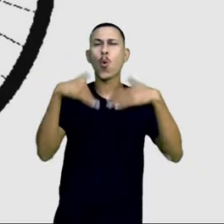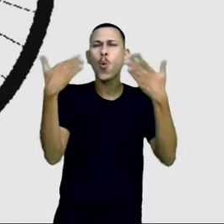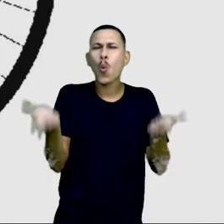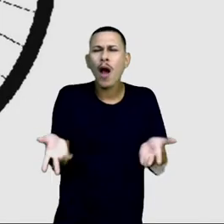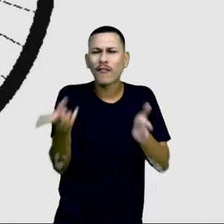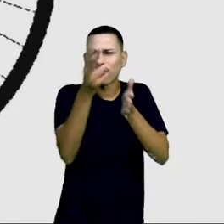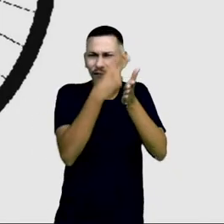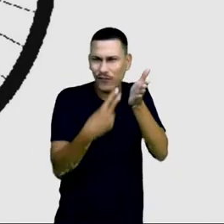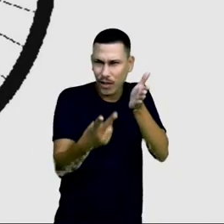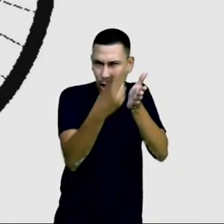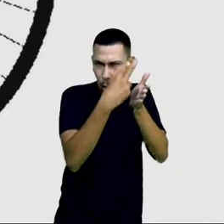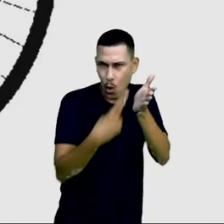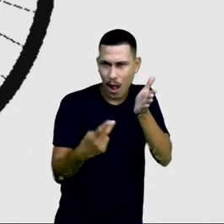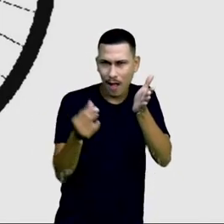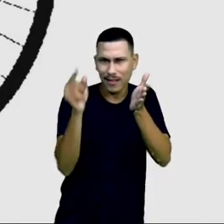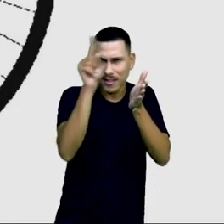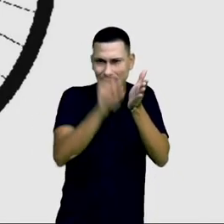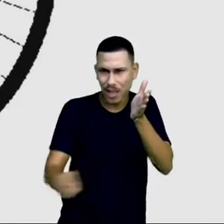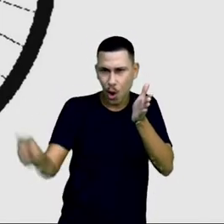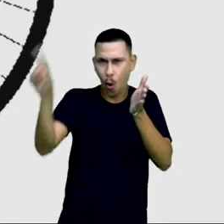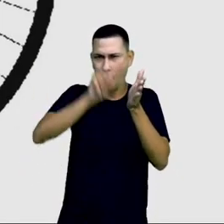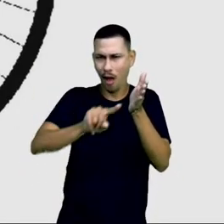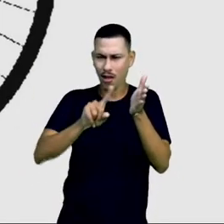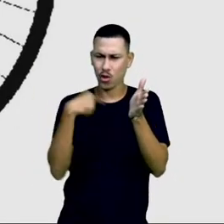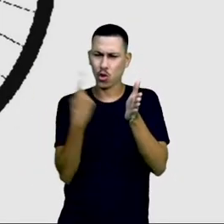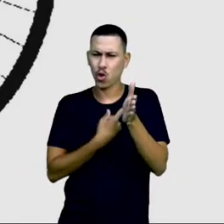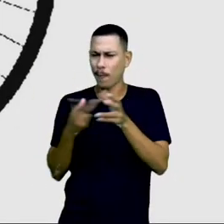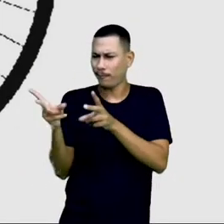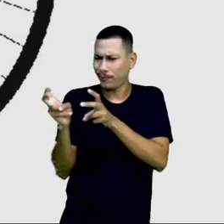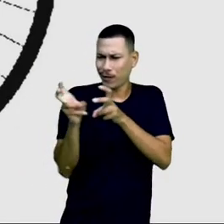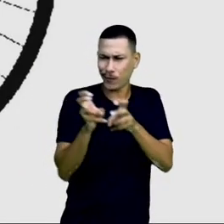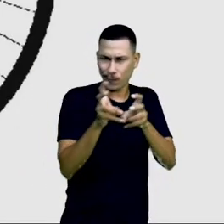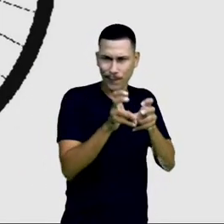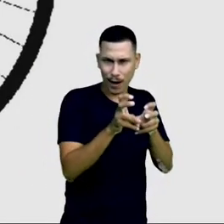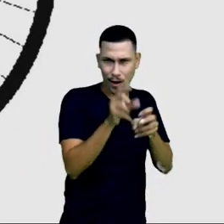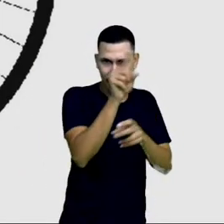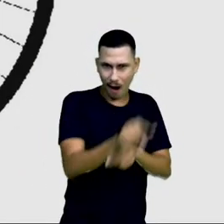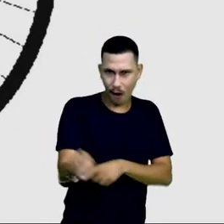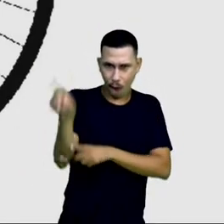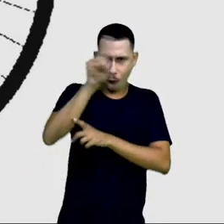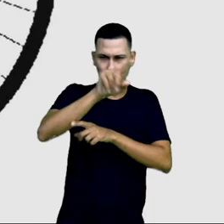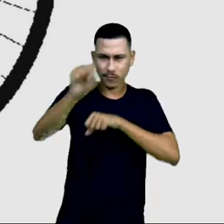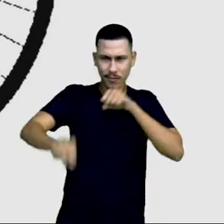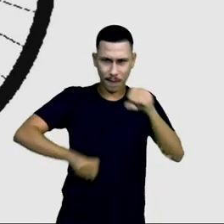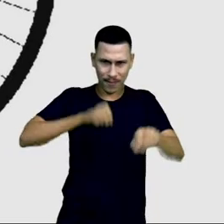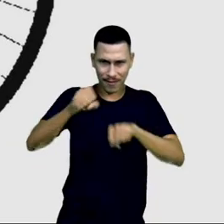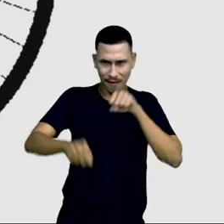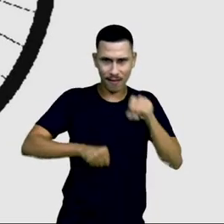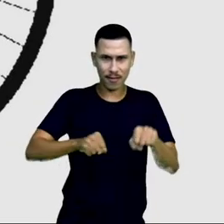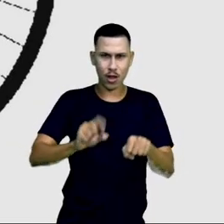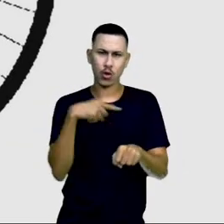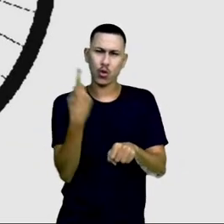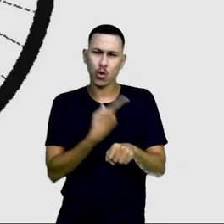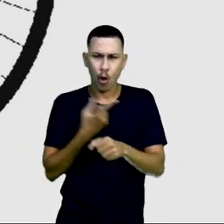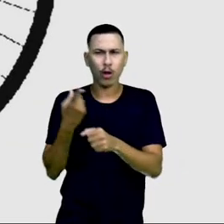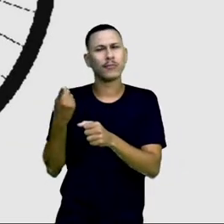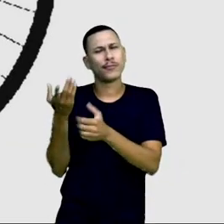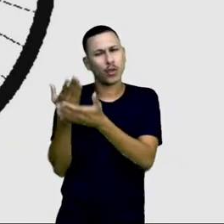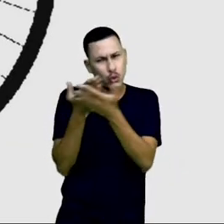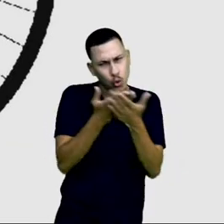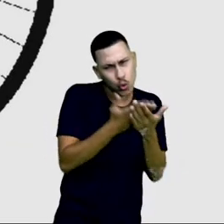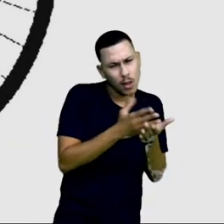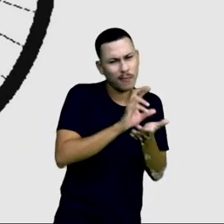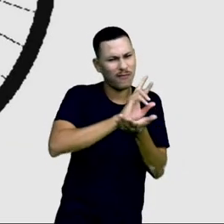figuras circulares que nós conseguimos perceber na roda da bicicleta? Então, a gente viu um monte de partes